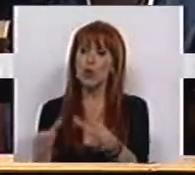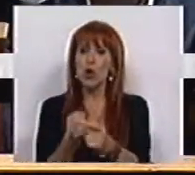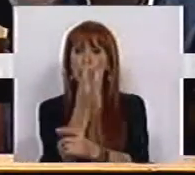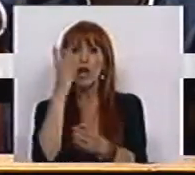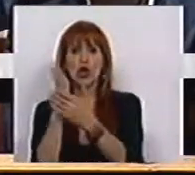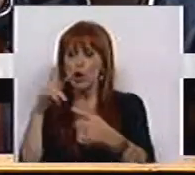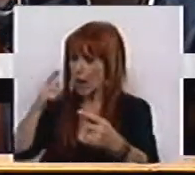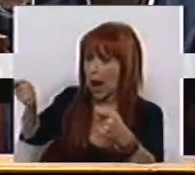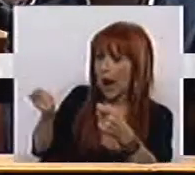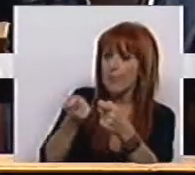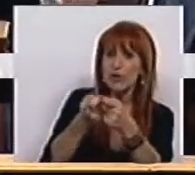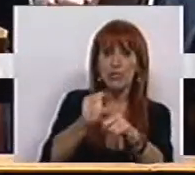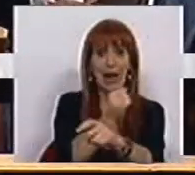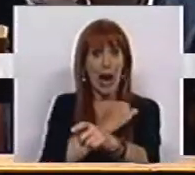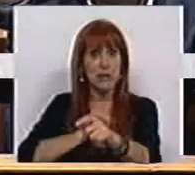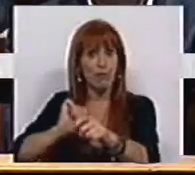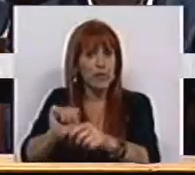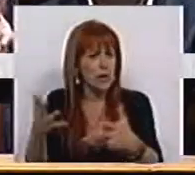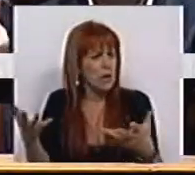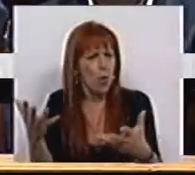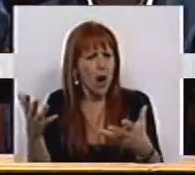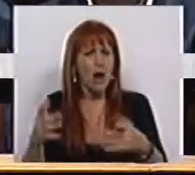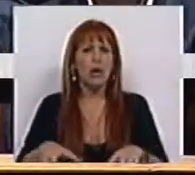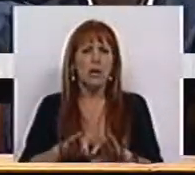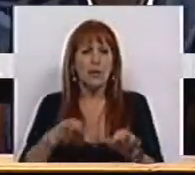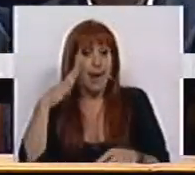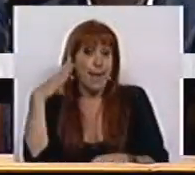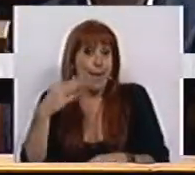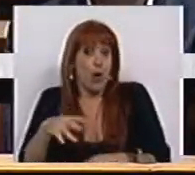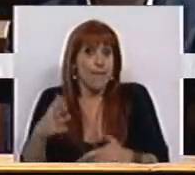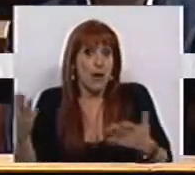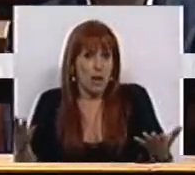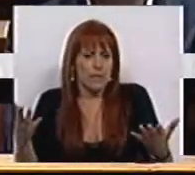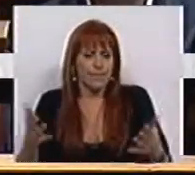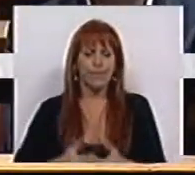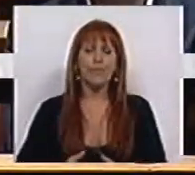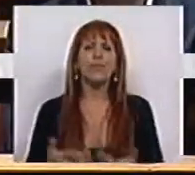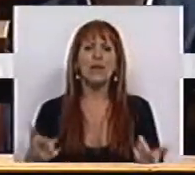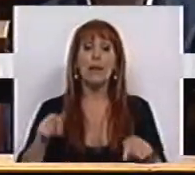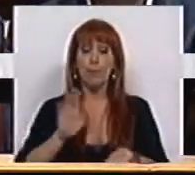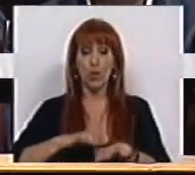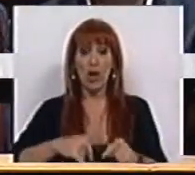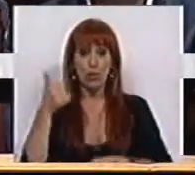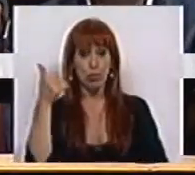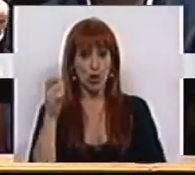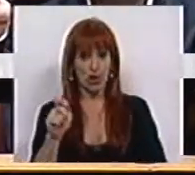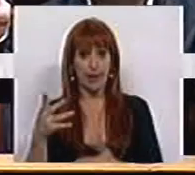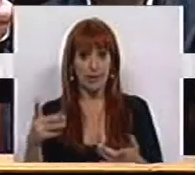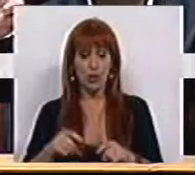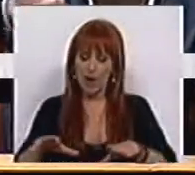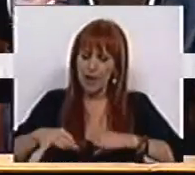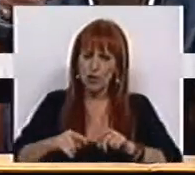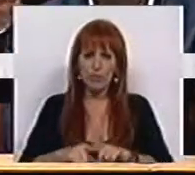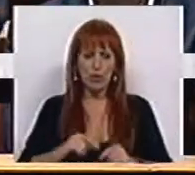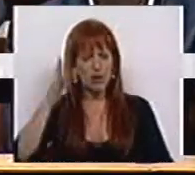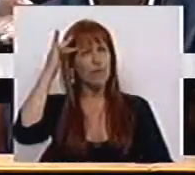se aproximarem das suas residências, como é natural que assim suceda. Nessa medida, o Bloco de Esquerda